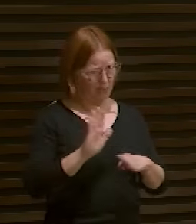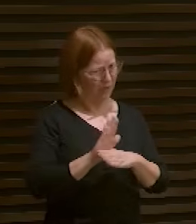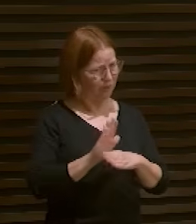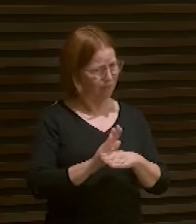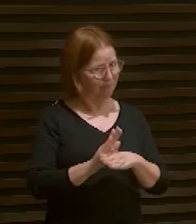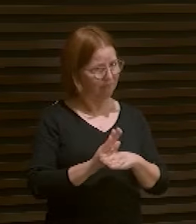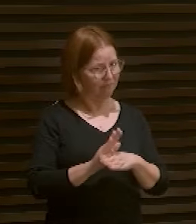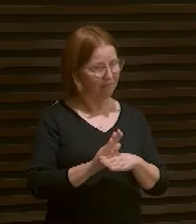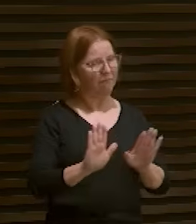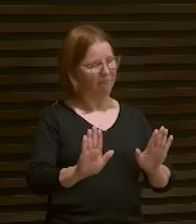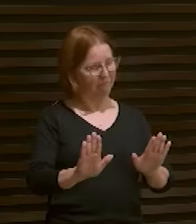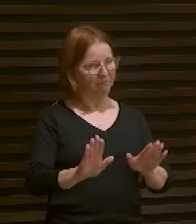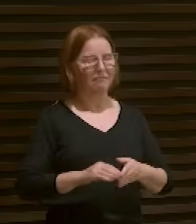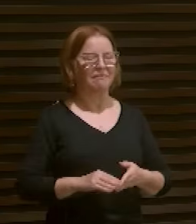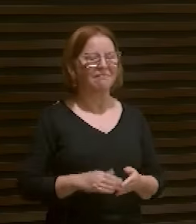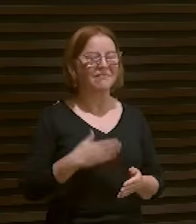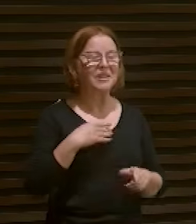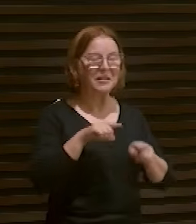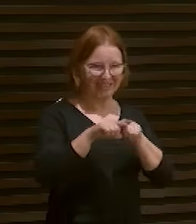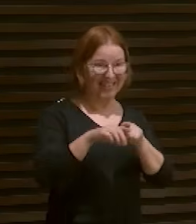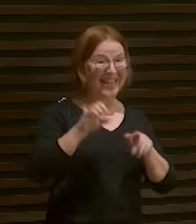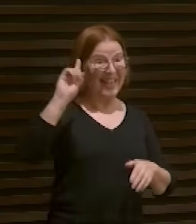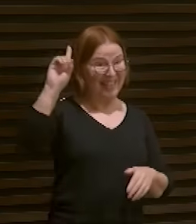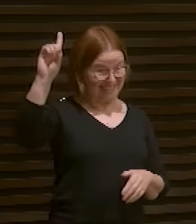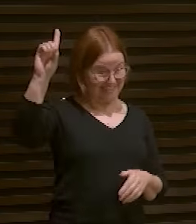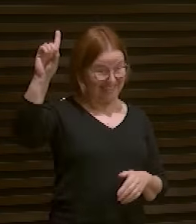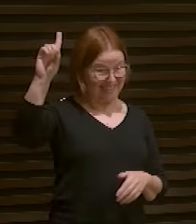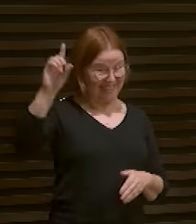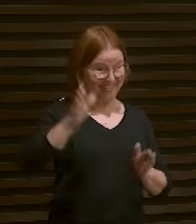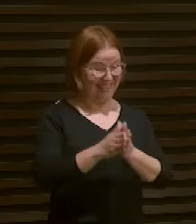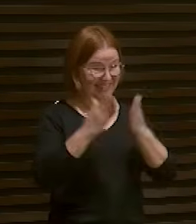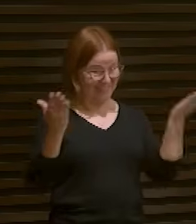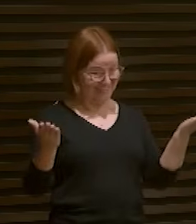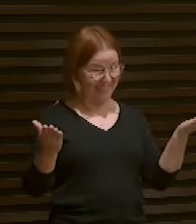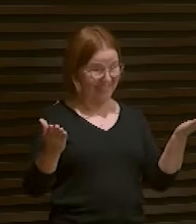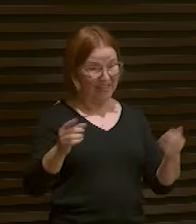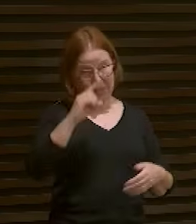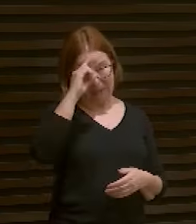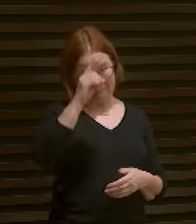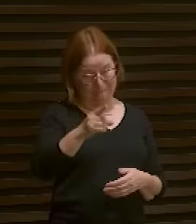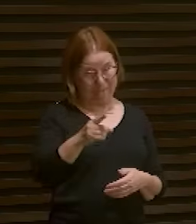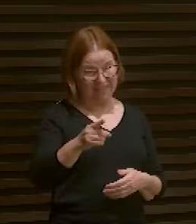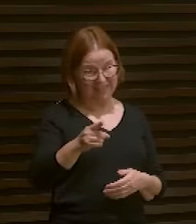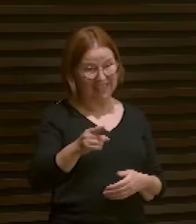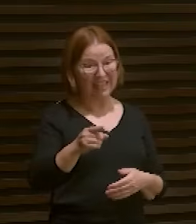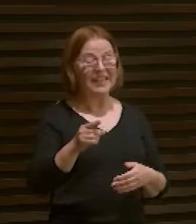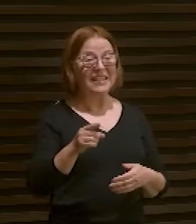amigo, ô meu irmão, ô minha irmã, o Deus da Bíblia é o Deus que Ele dá ordem e Ele vem em